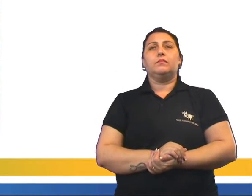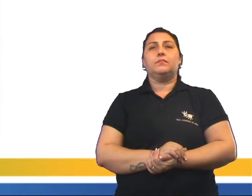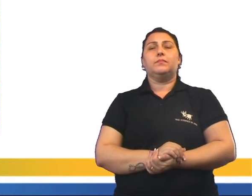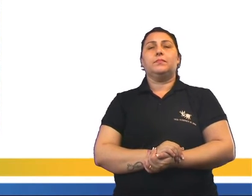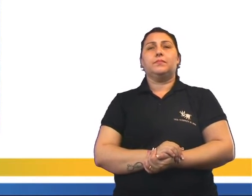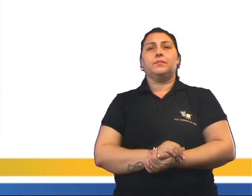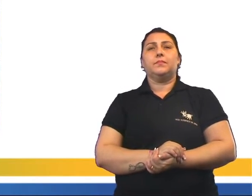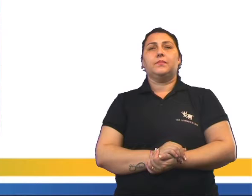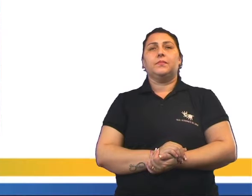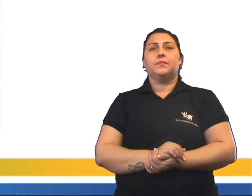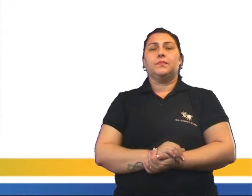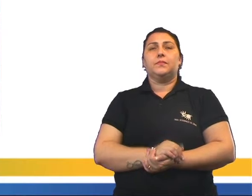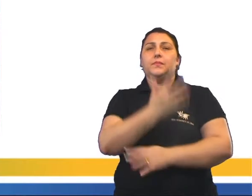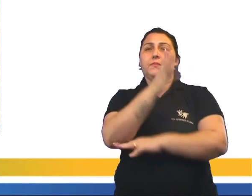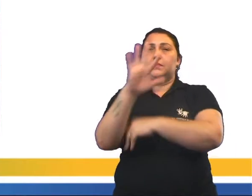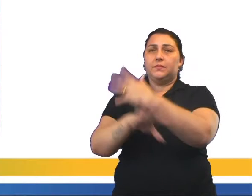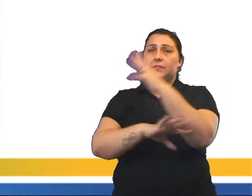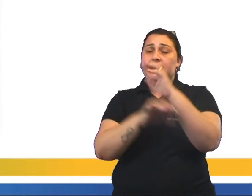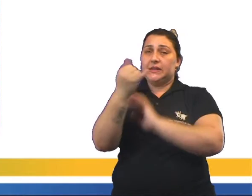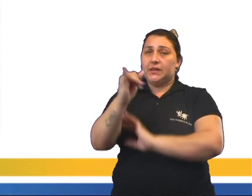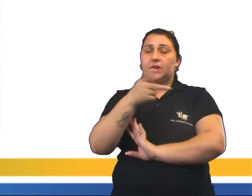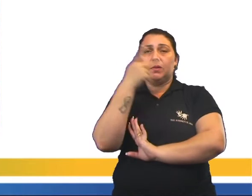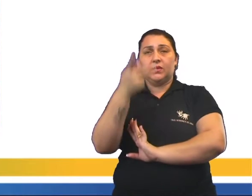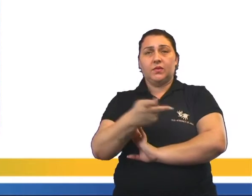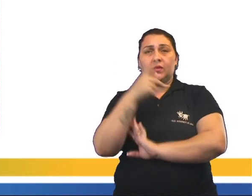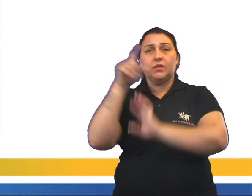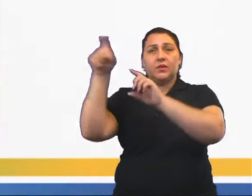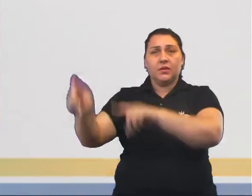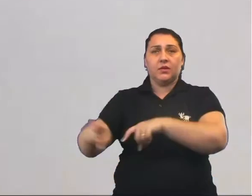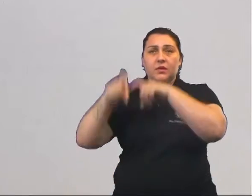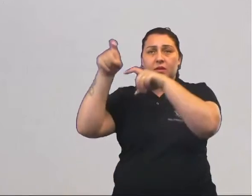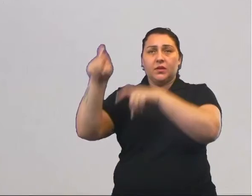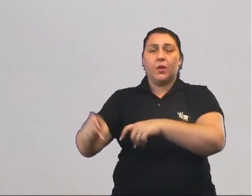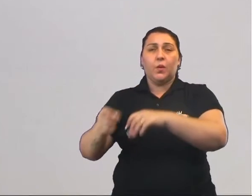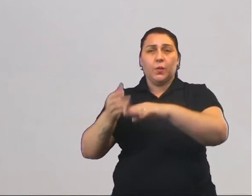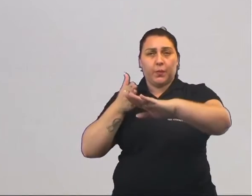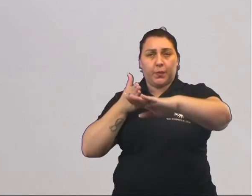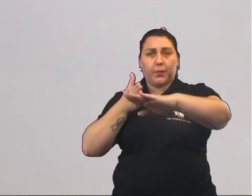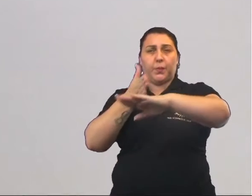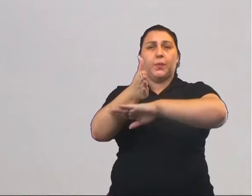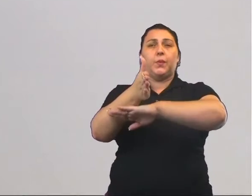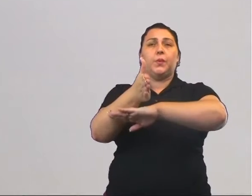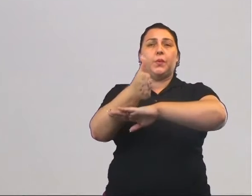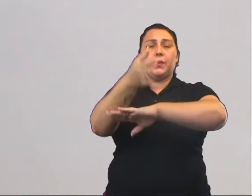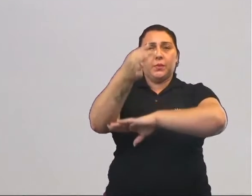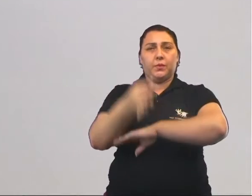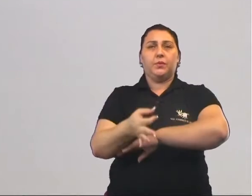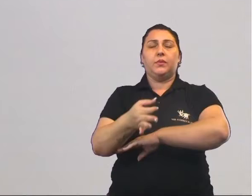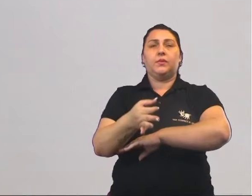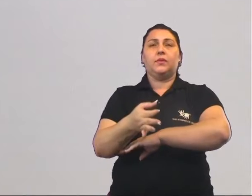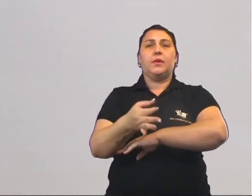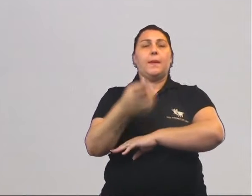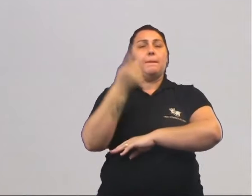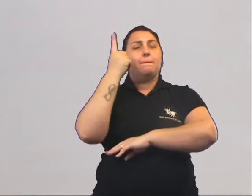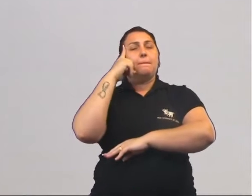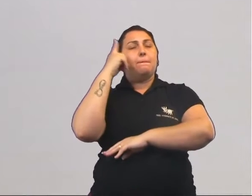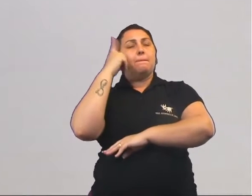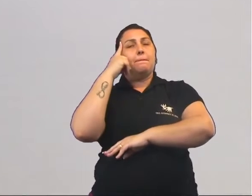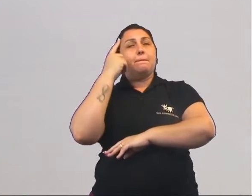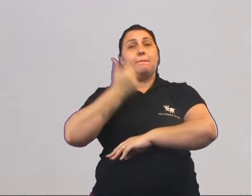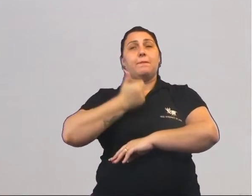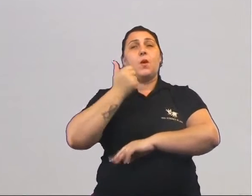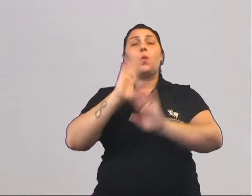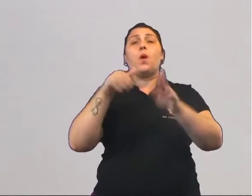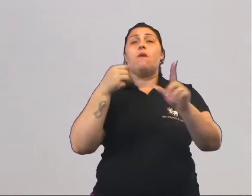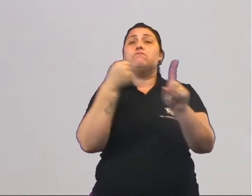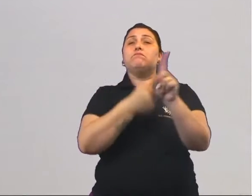dos impactos ao meio ambiente. Se eu estou falando que a agricultura está avançando, então, a primeira coisa a se pensar é que